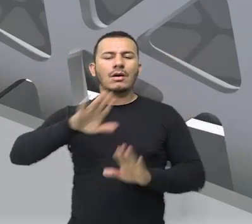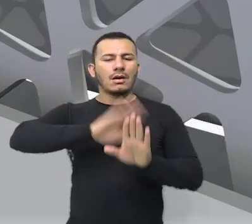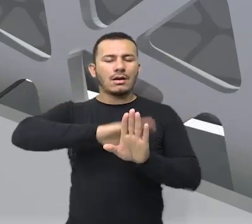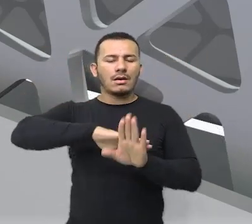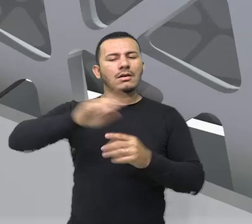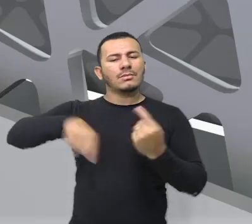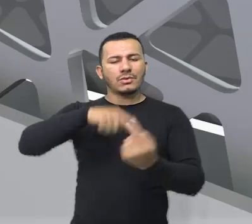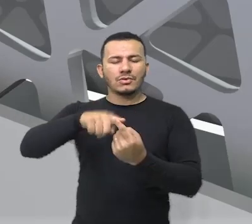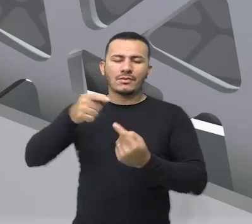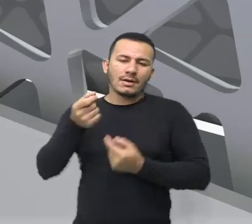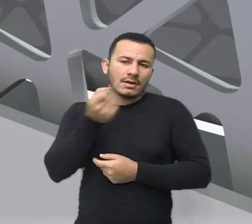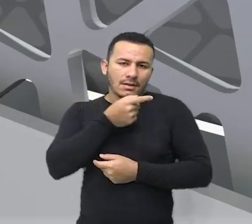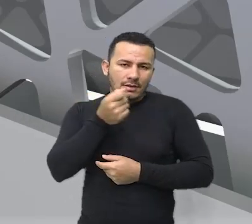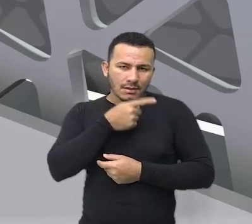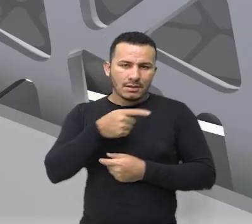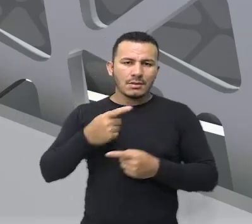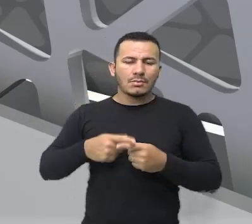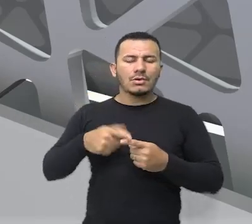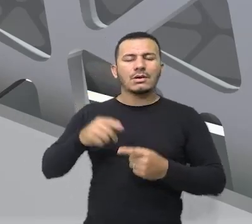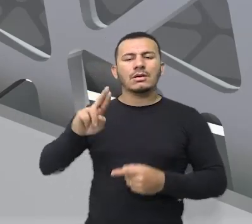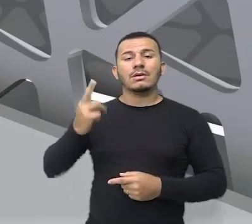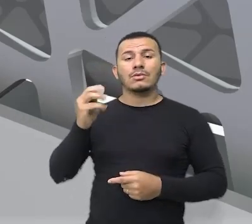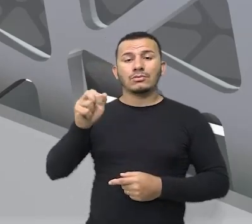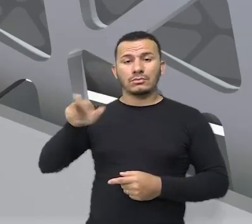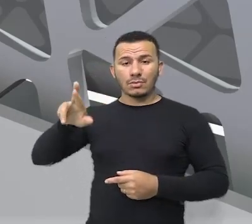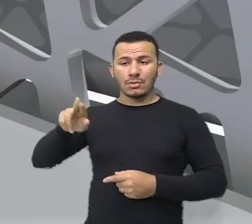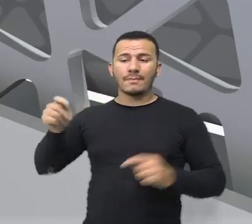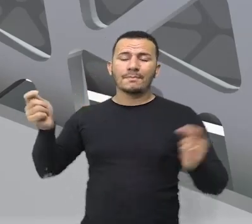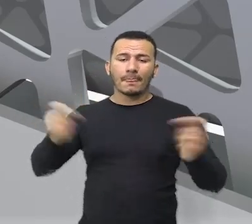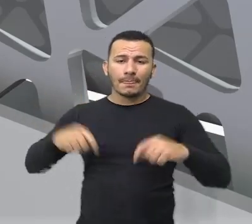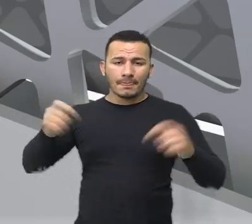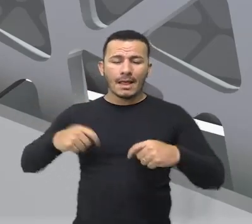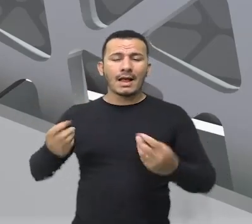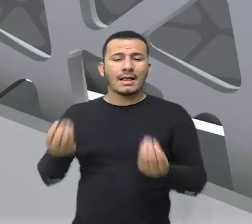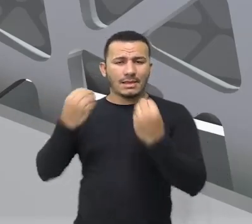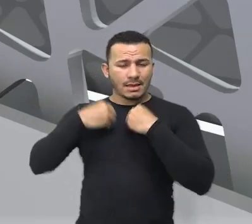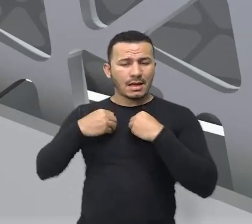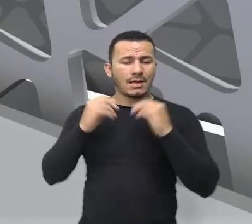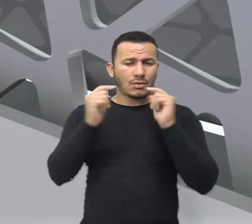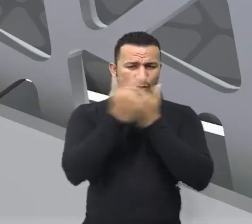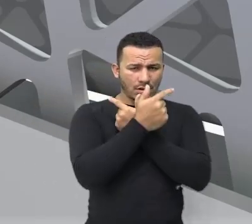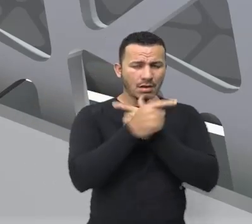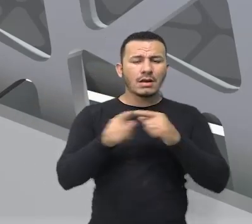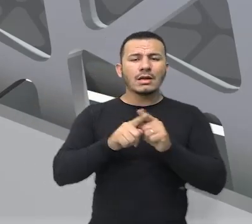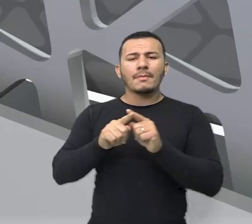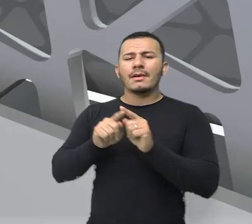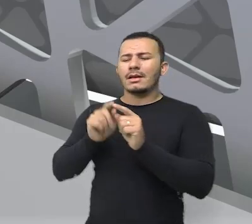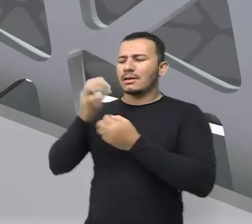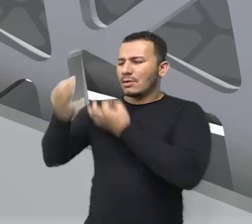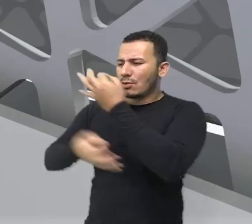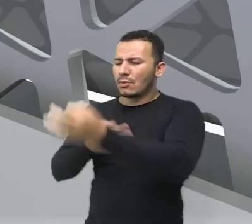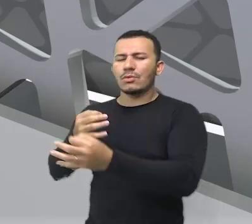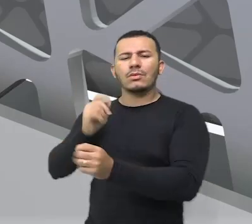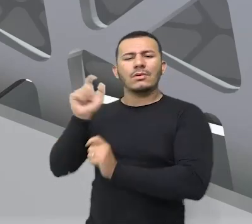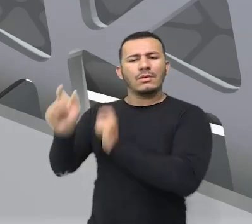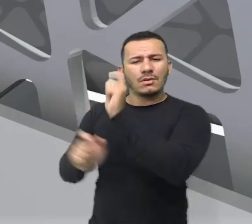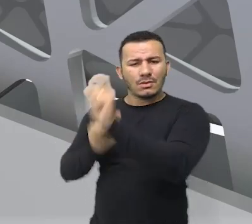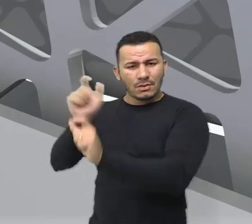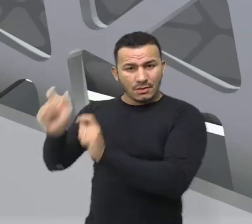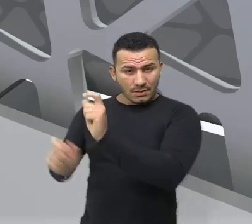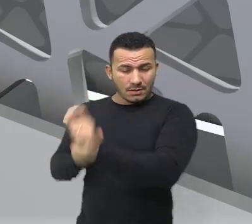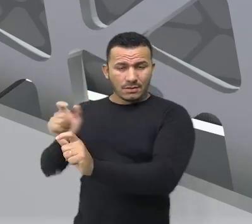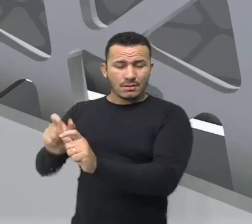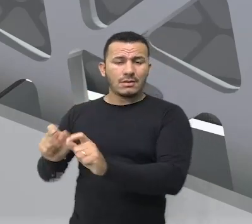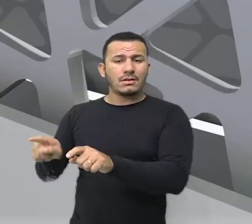gerar humor, porque o humor pode, além de nos causar o riso, nos fazer criticar, entender um